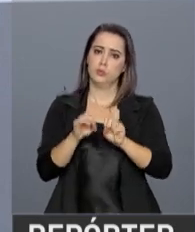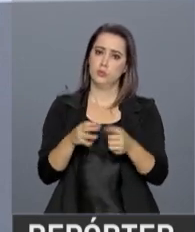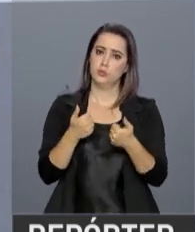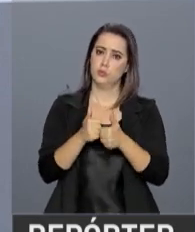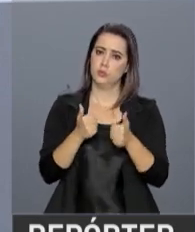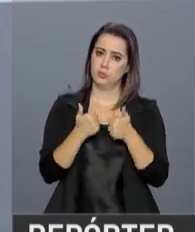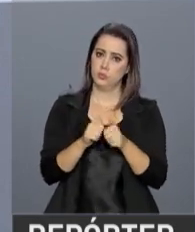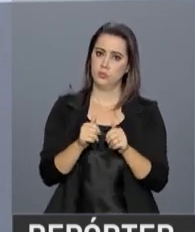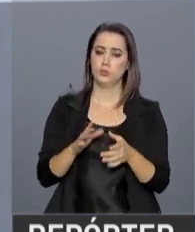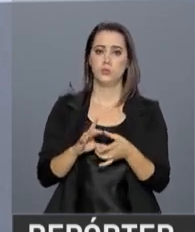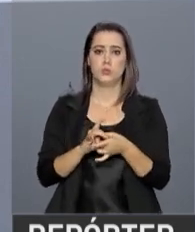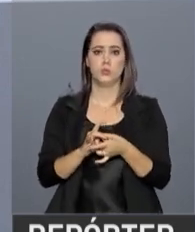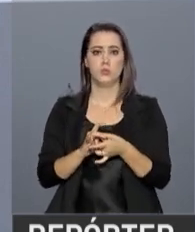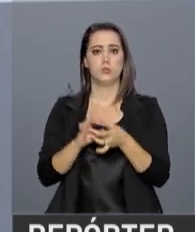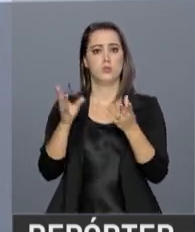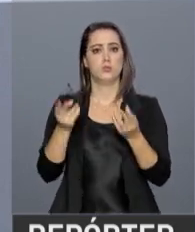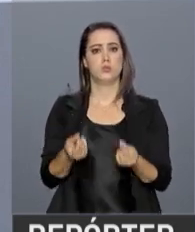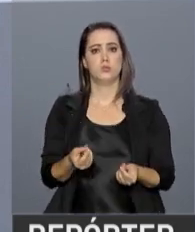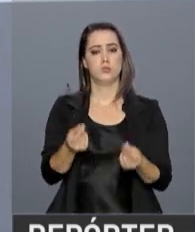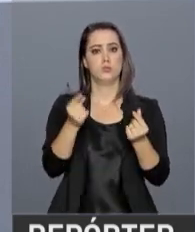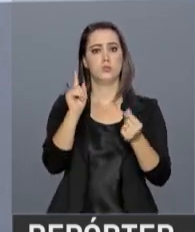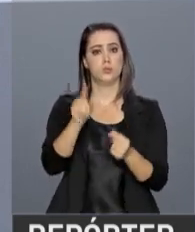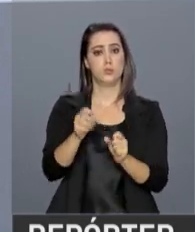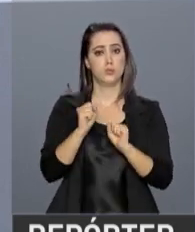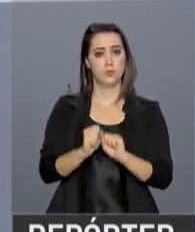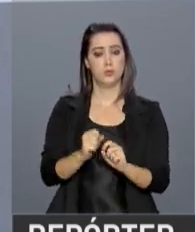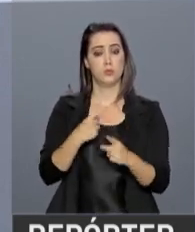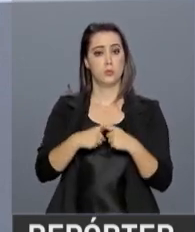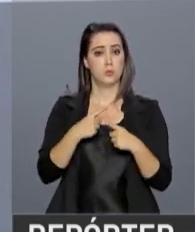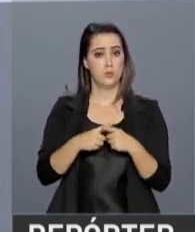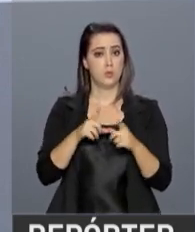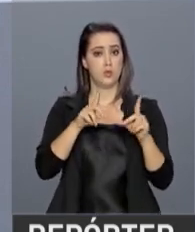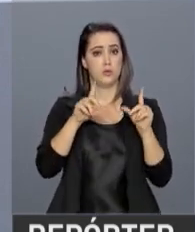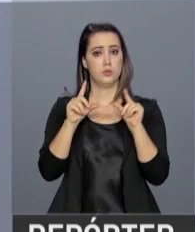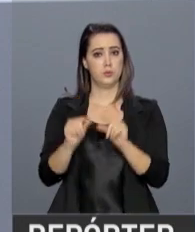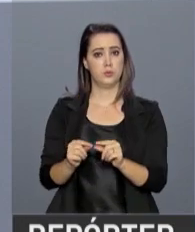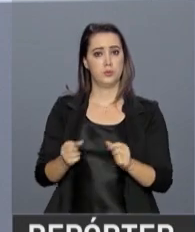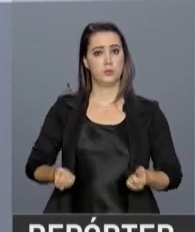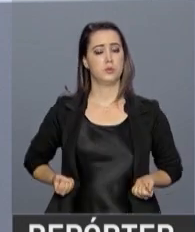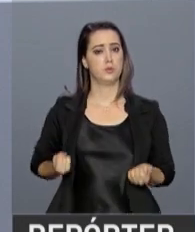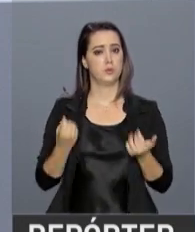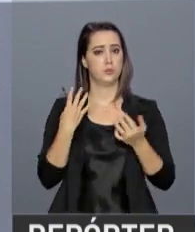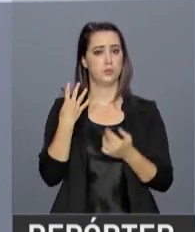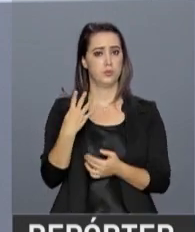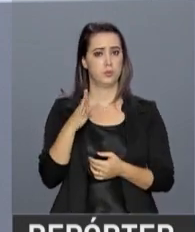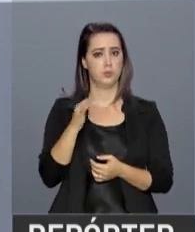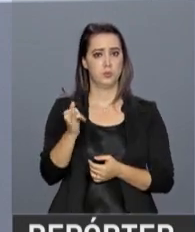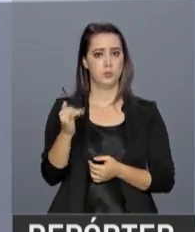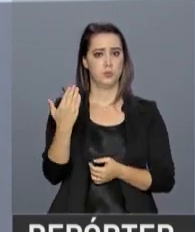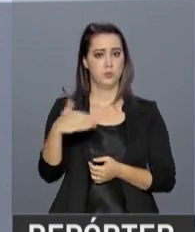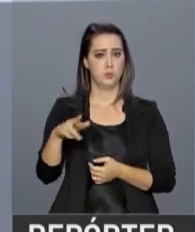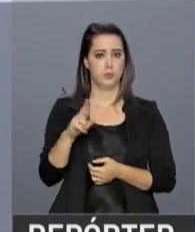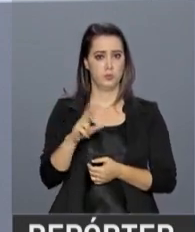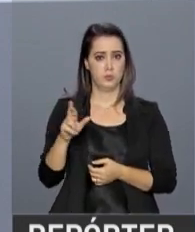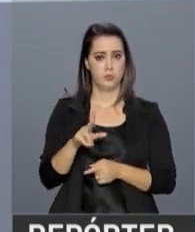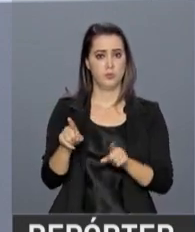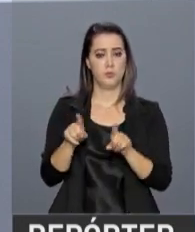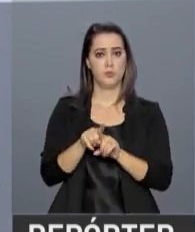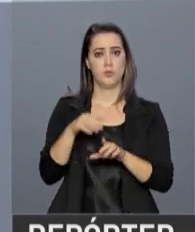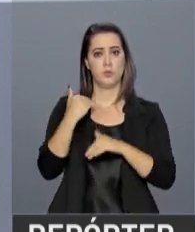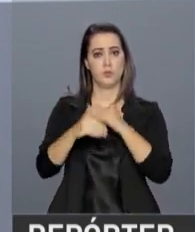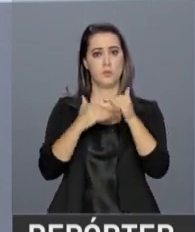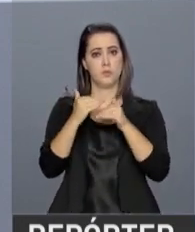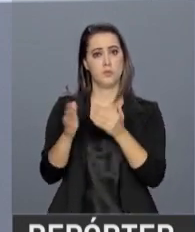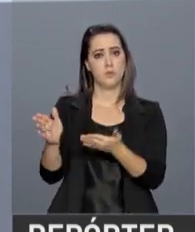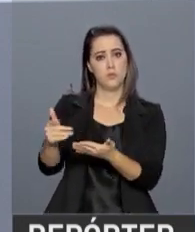defesa, educação e transportes. A liberação do orçamento foi possível graças a uma queda na despesa de 4 bilhões e meio de reais,